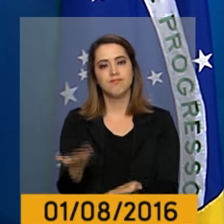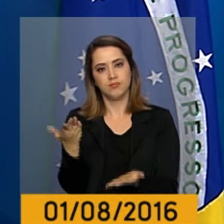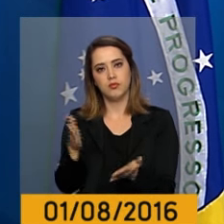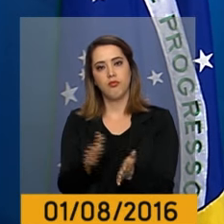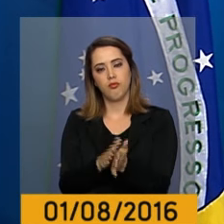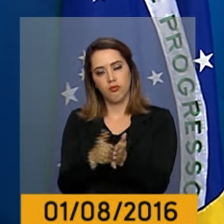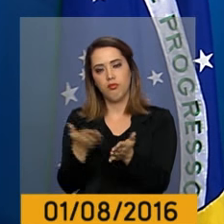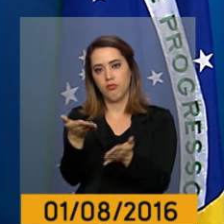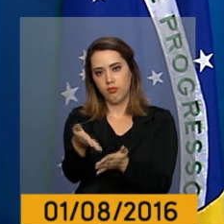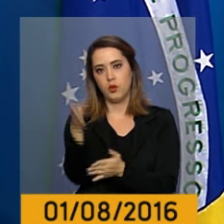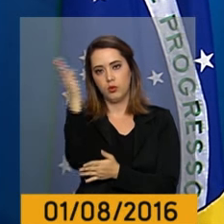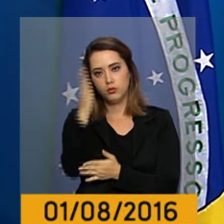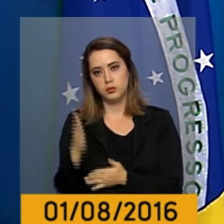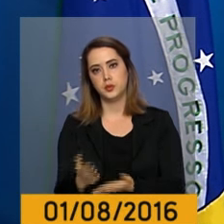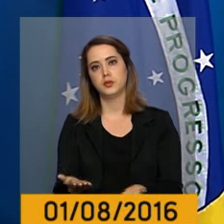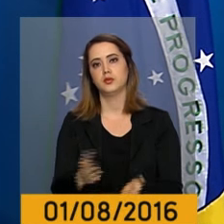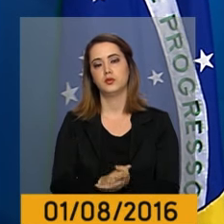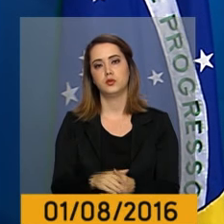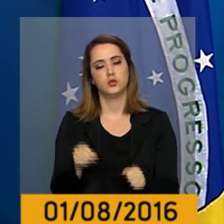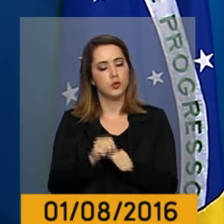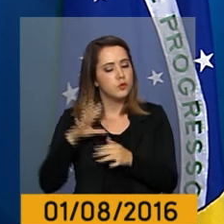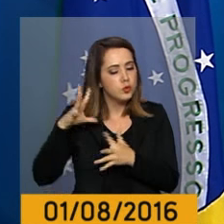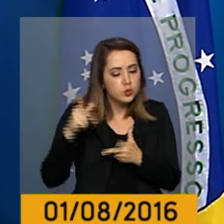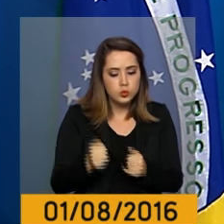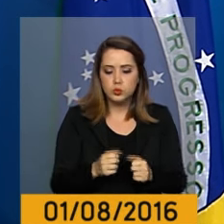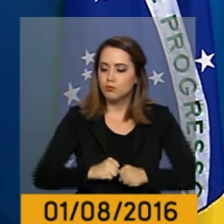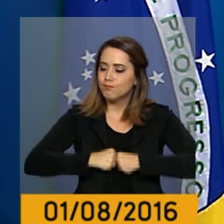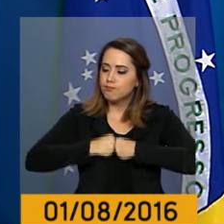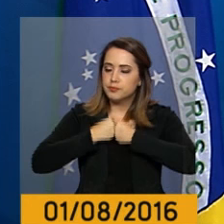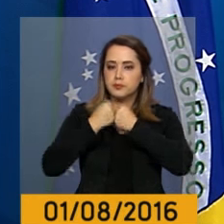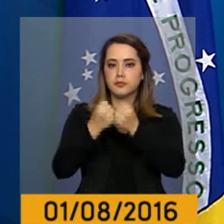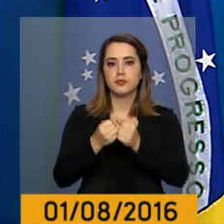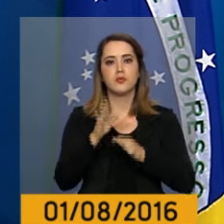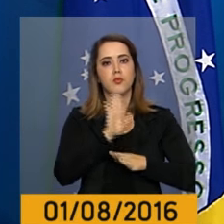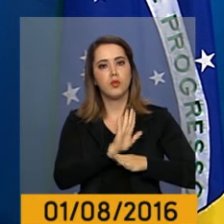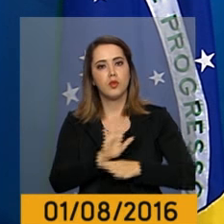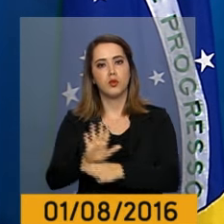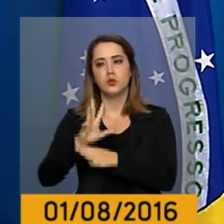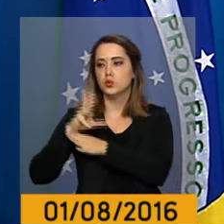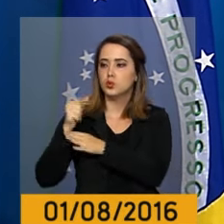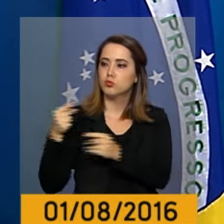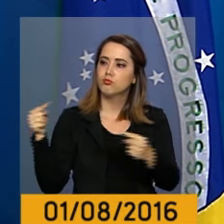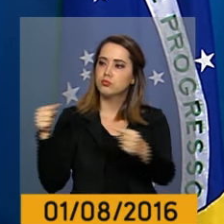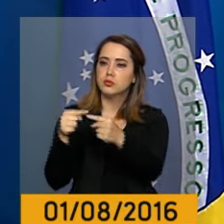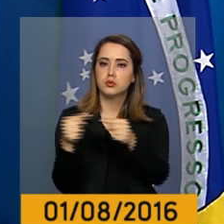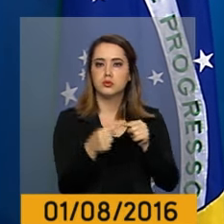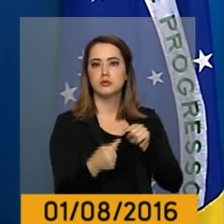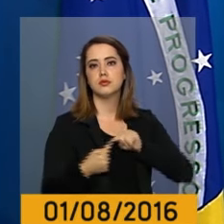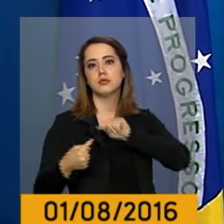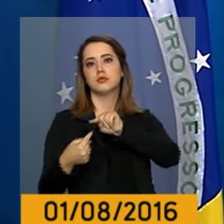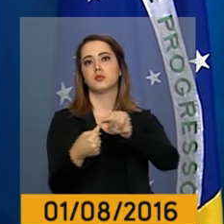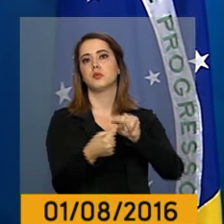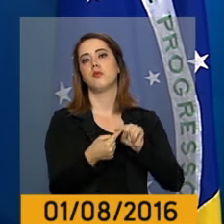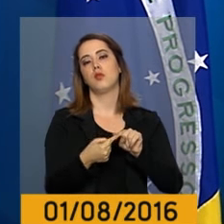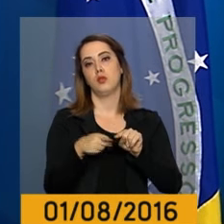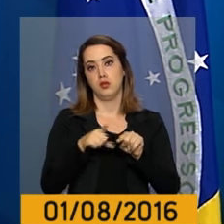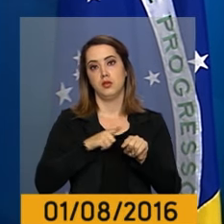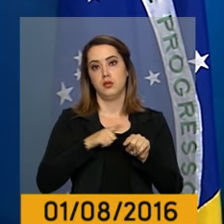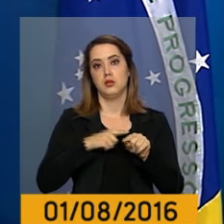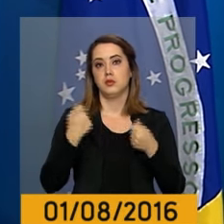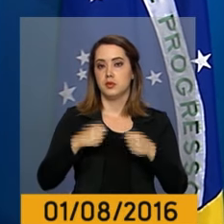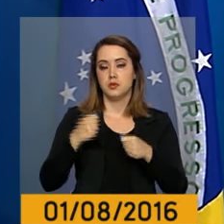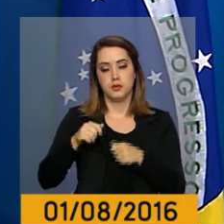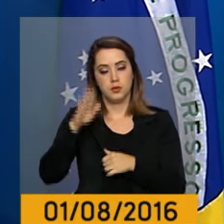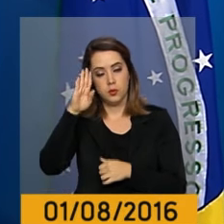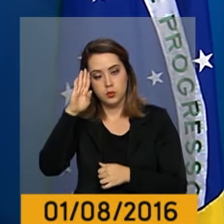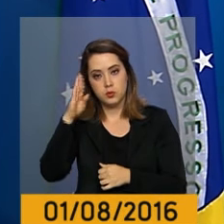homenagens do governo brasileiro, fez todo o possível, todo o esforço, manteve todos os contatos possíveis com as autoridades americanas, a fim